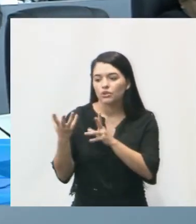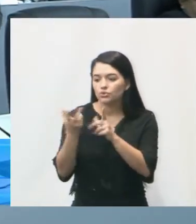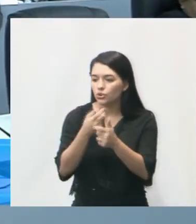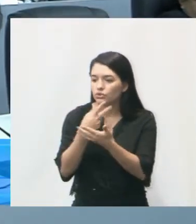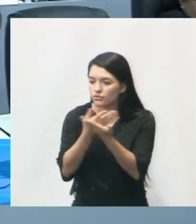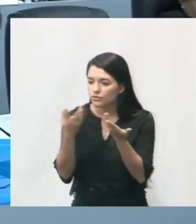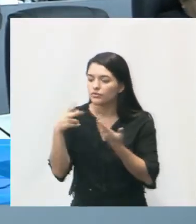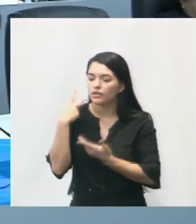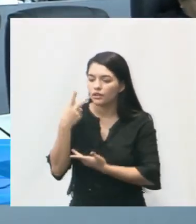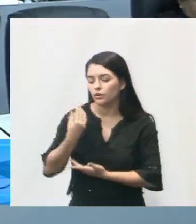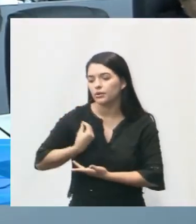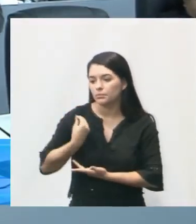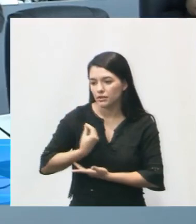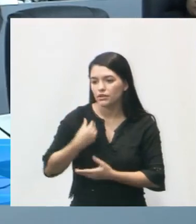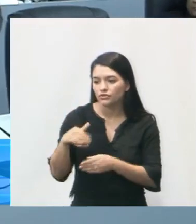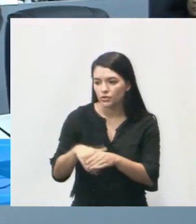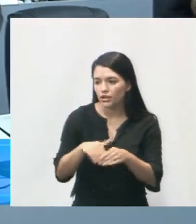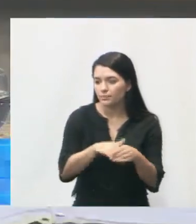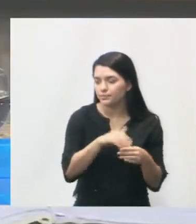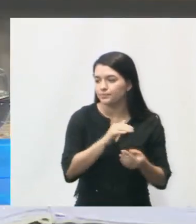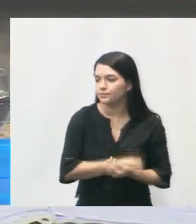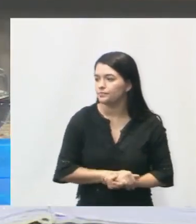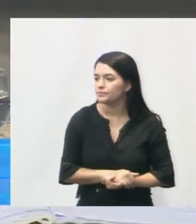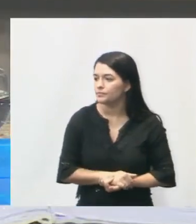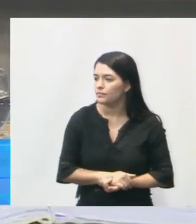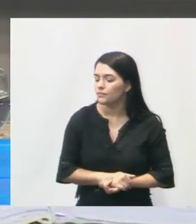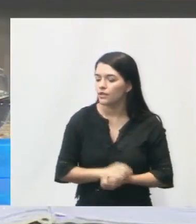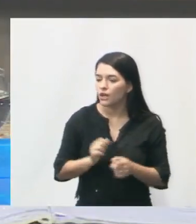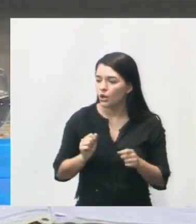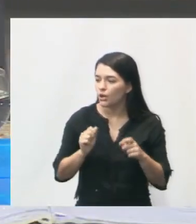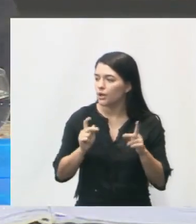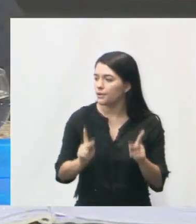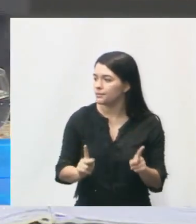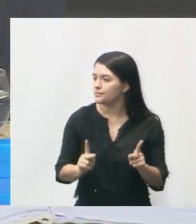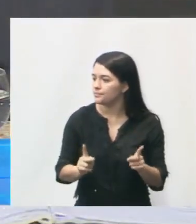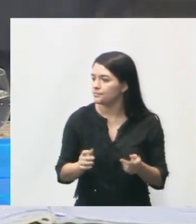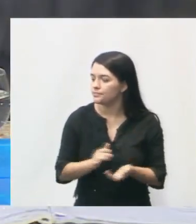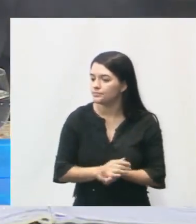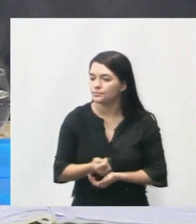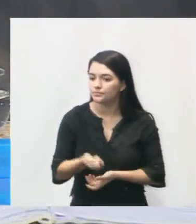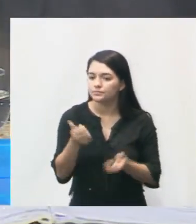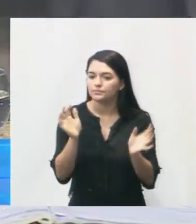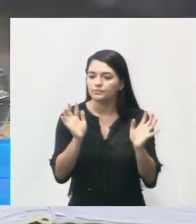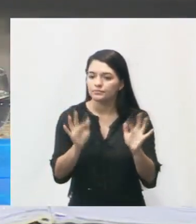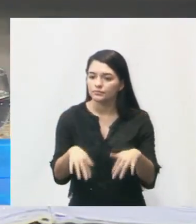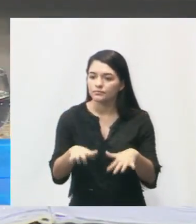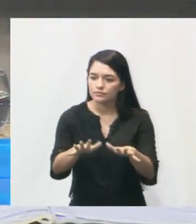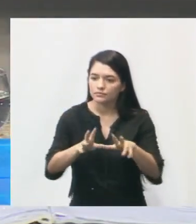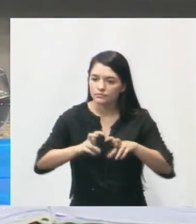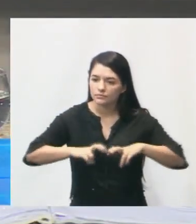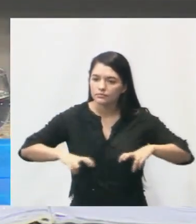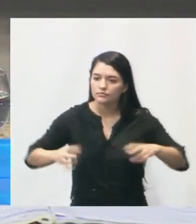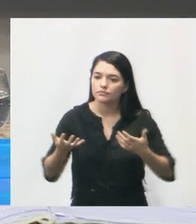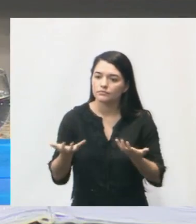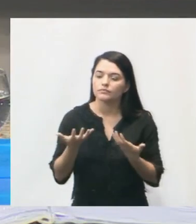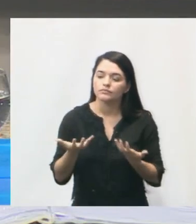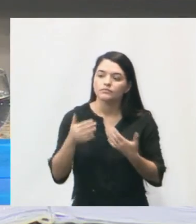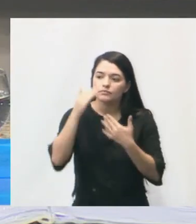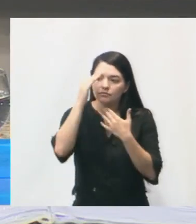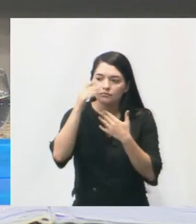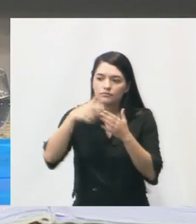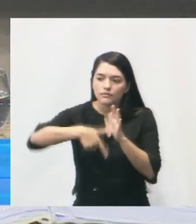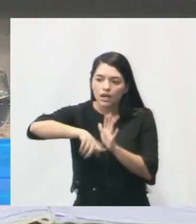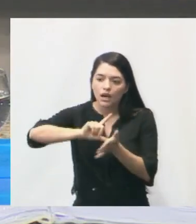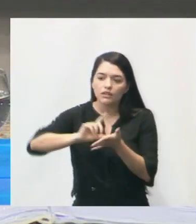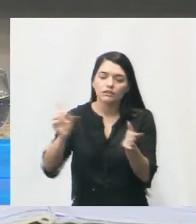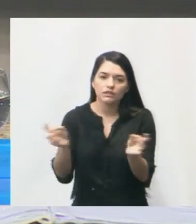que estiveram presentes para a votação. Ok. Chegando já ao final da nossa sessão, quero, antes de terminar a sessão,